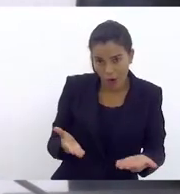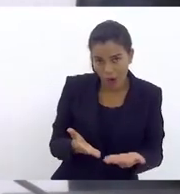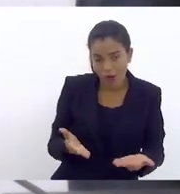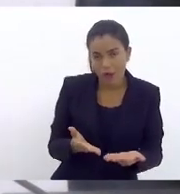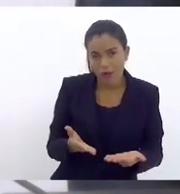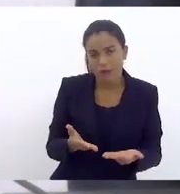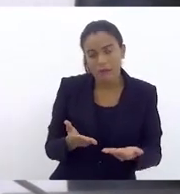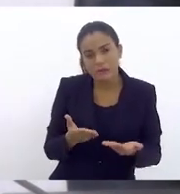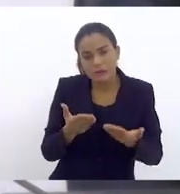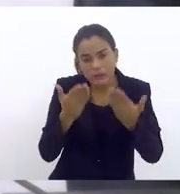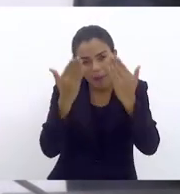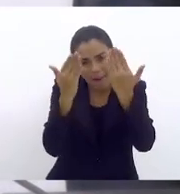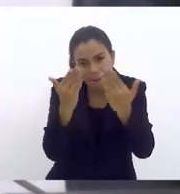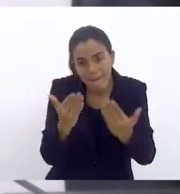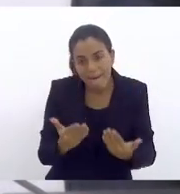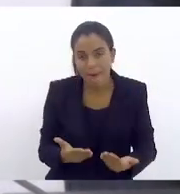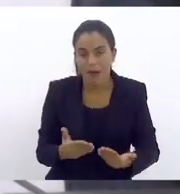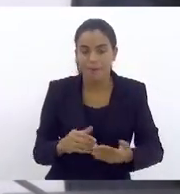retomada